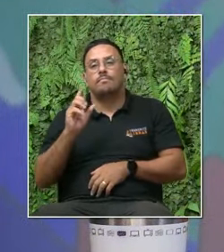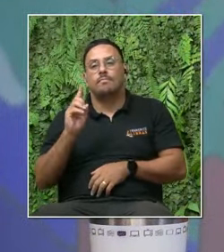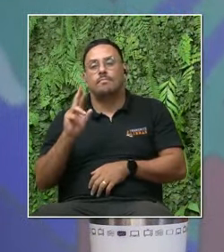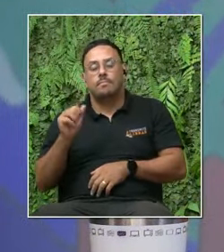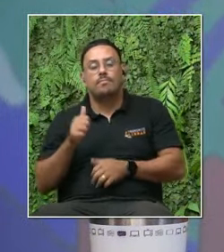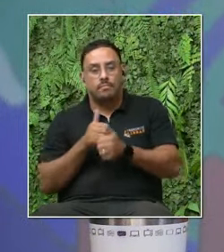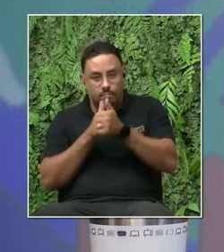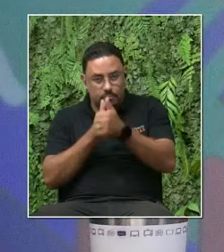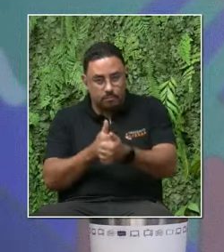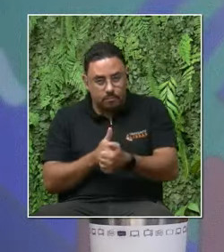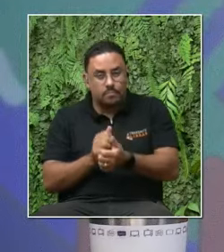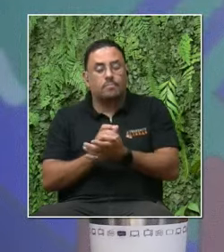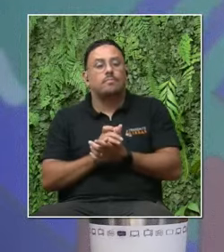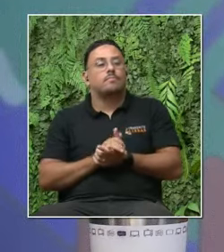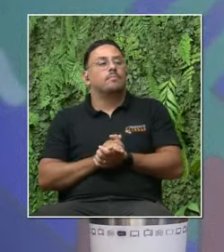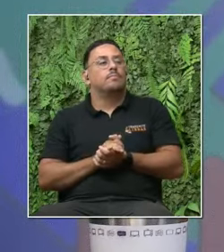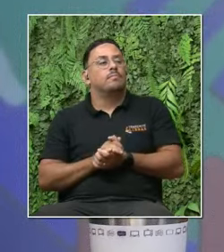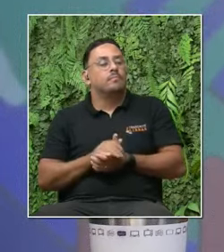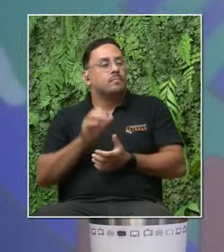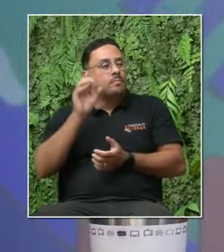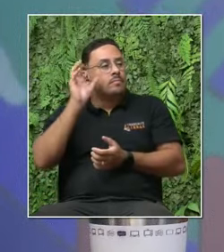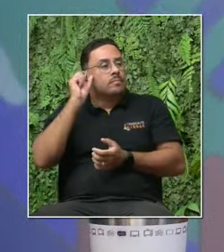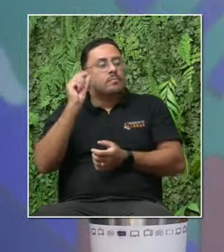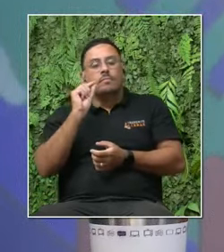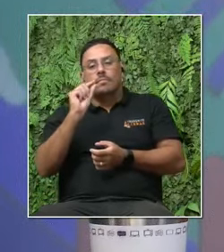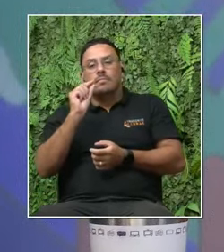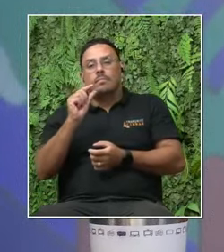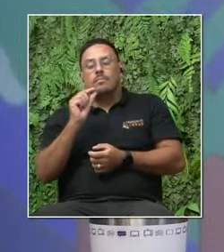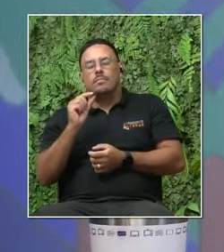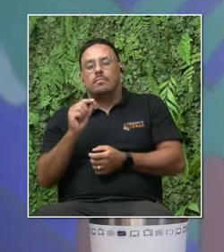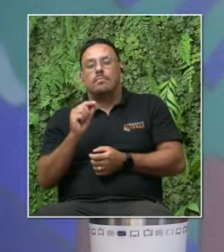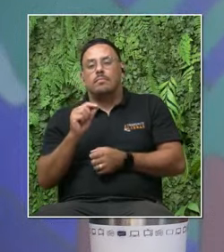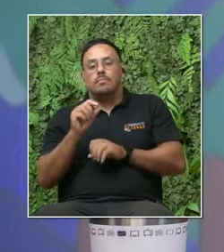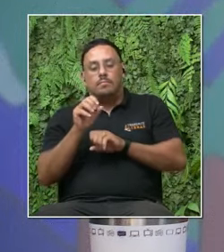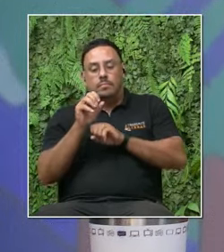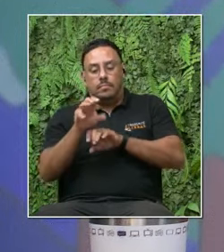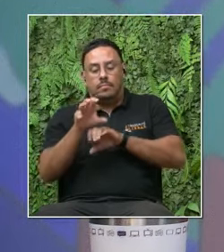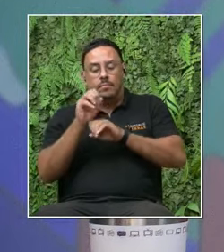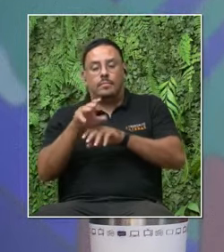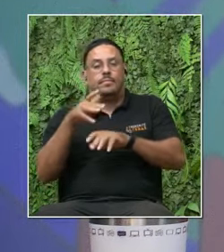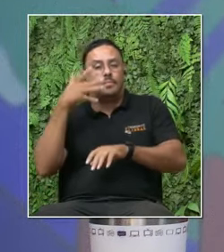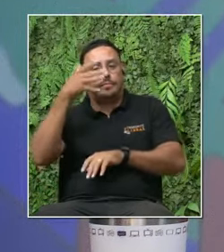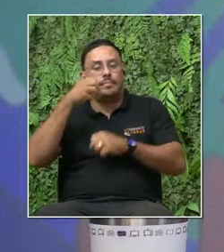lá acompanhando Então vamos ouir um pouquinho da palavra do professor